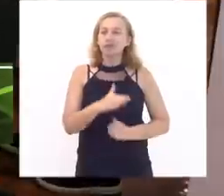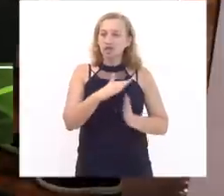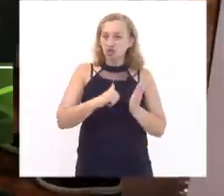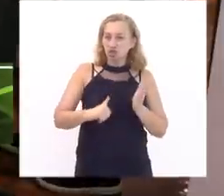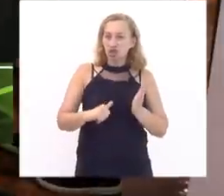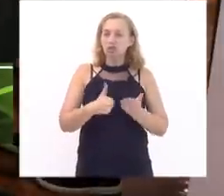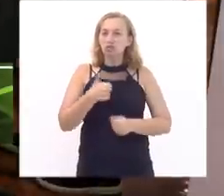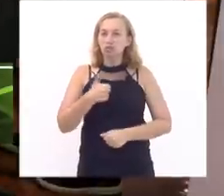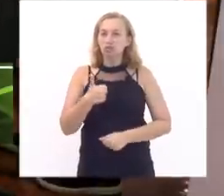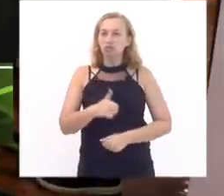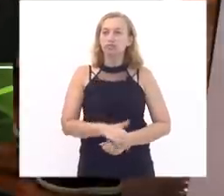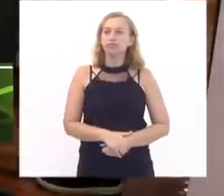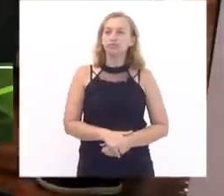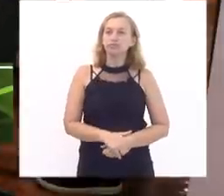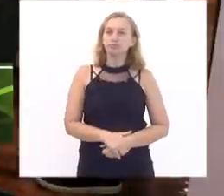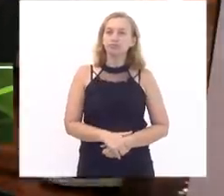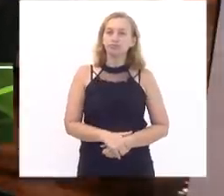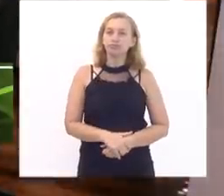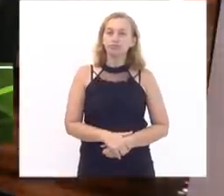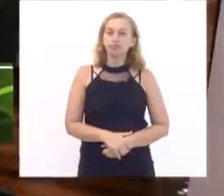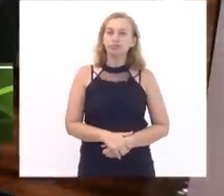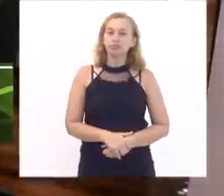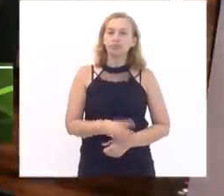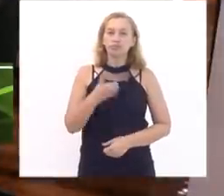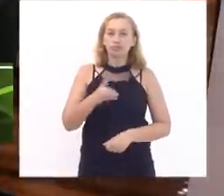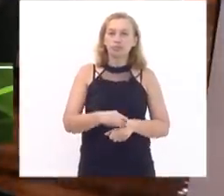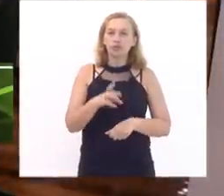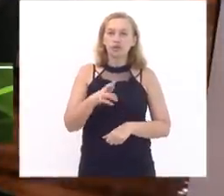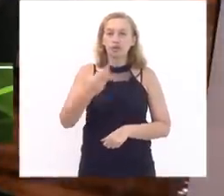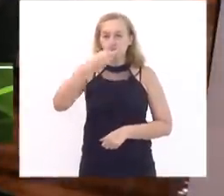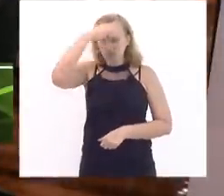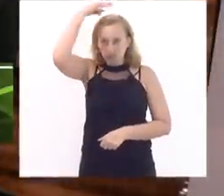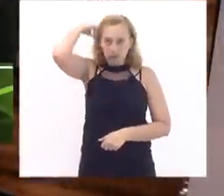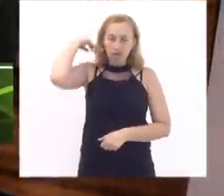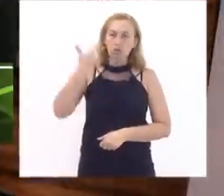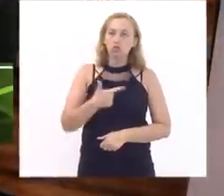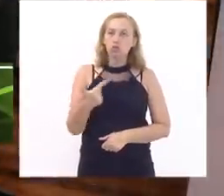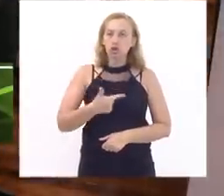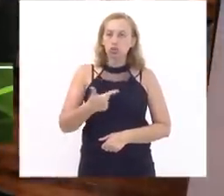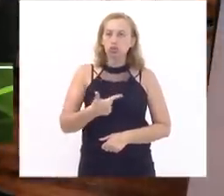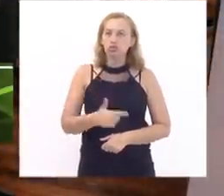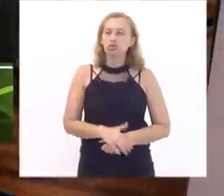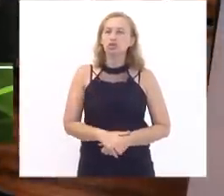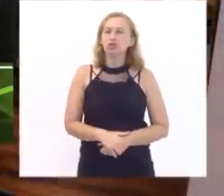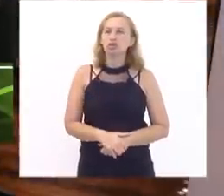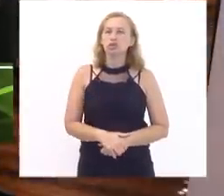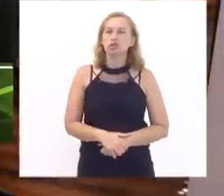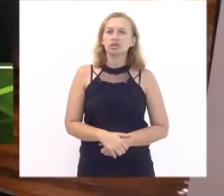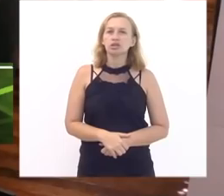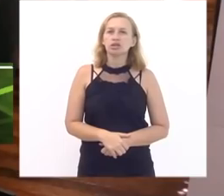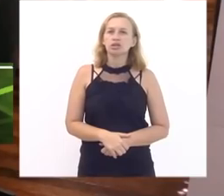Retirado o primeiro. Vamos, doutor Márcio Pacheco. O segundo.